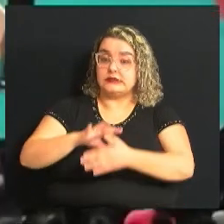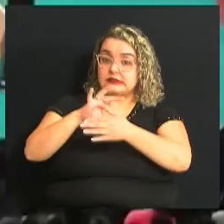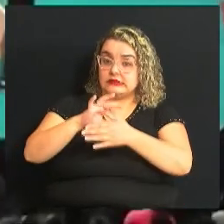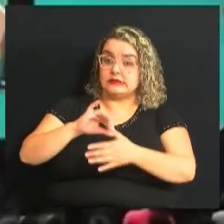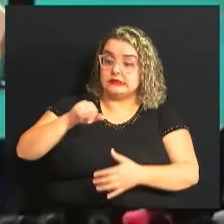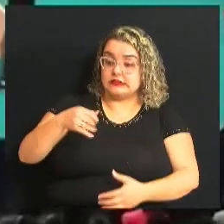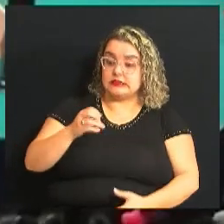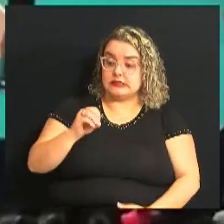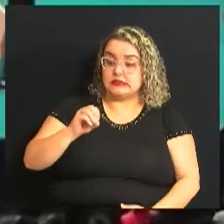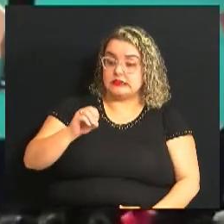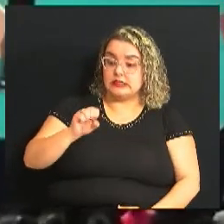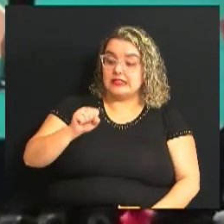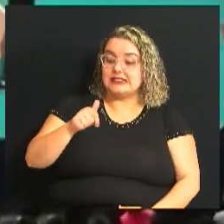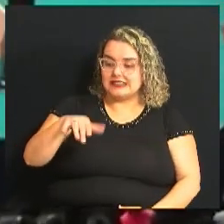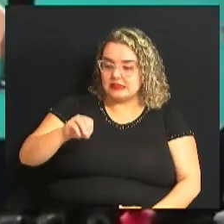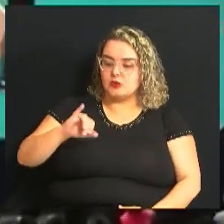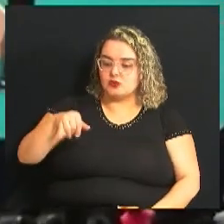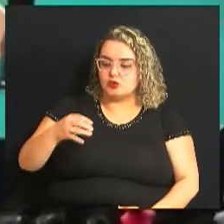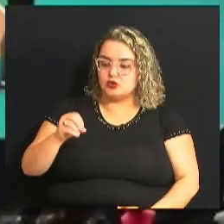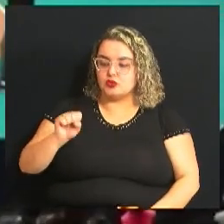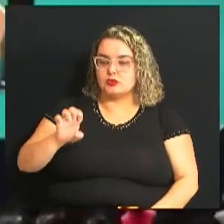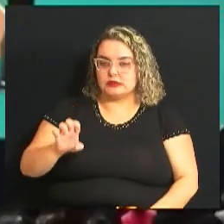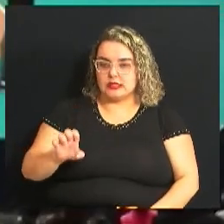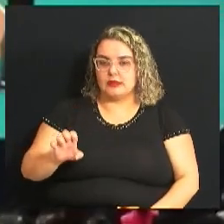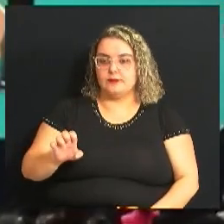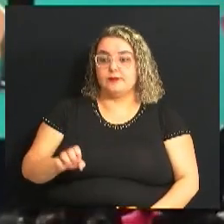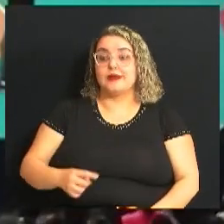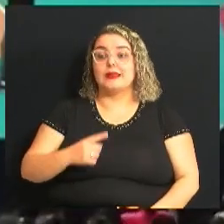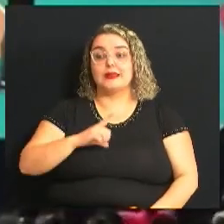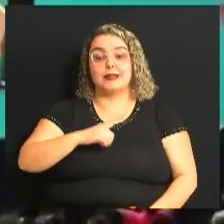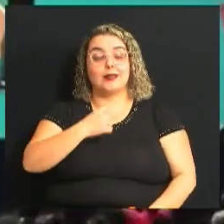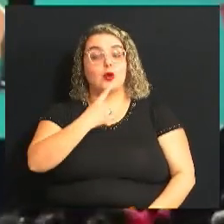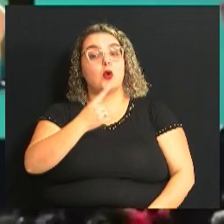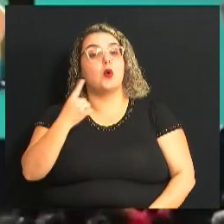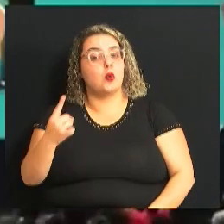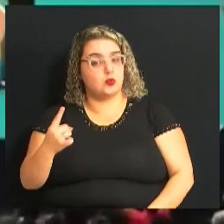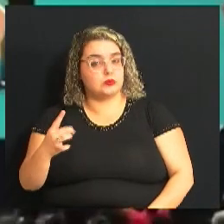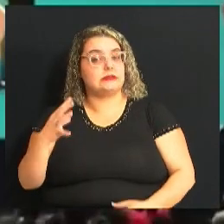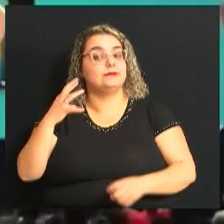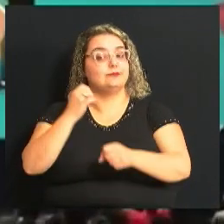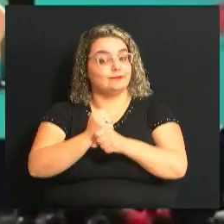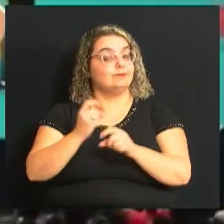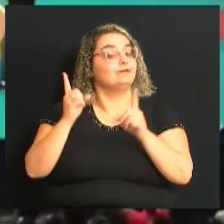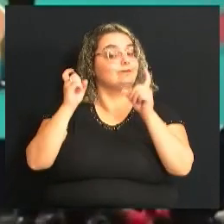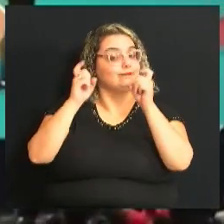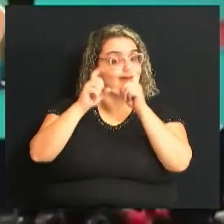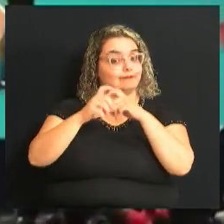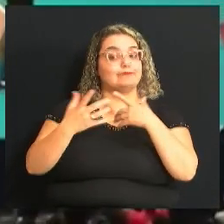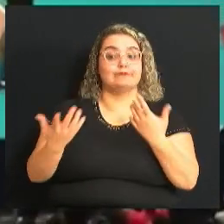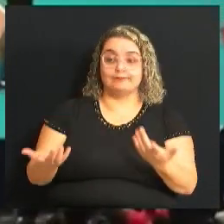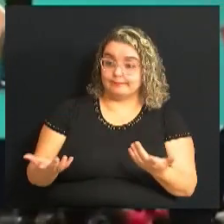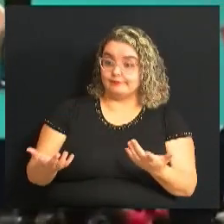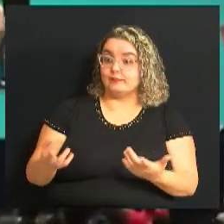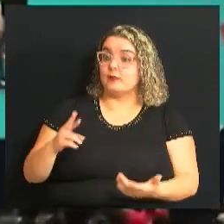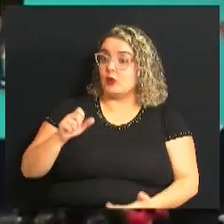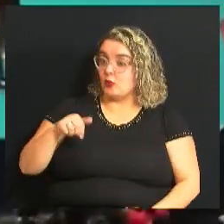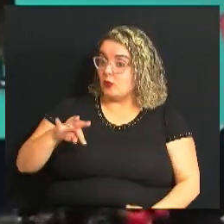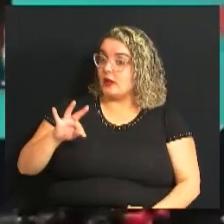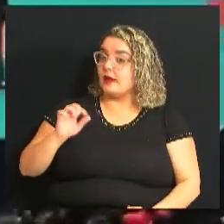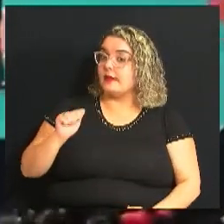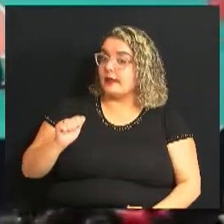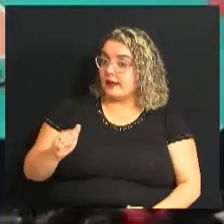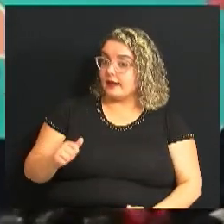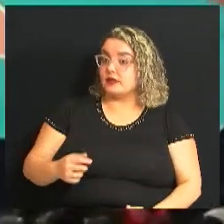no Vale do Paraíba, que tem 11 pontos. Então, parada complicada. Mas o Renata, que vem de